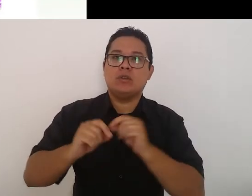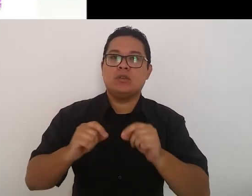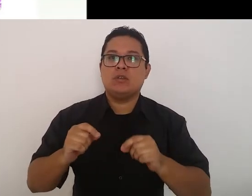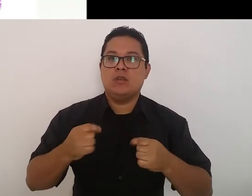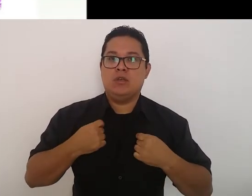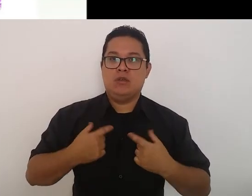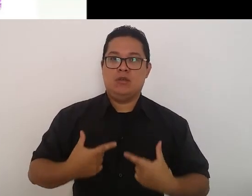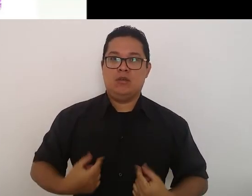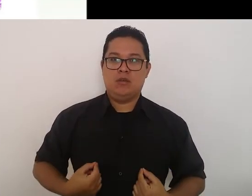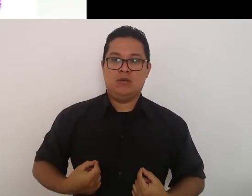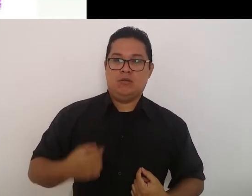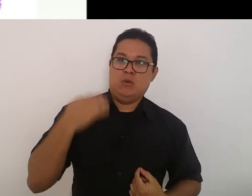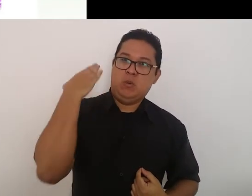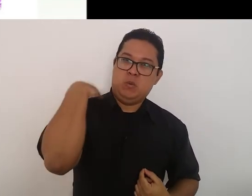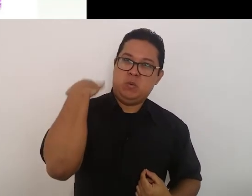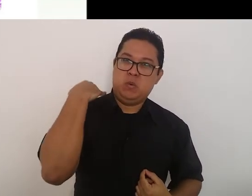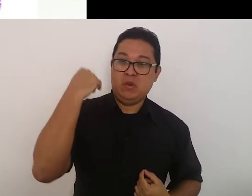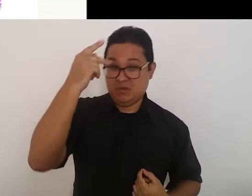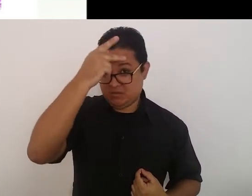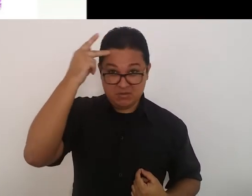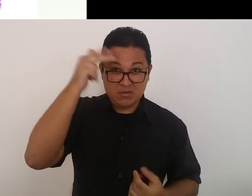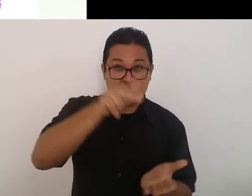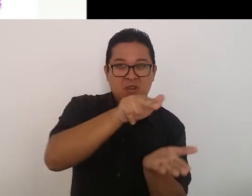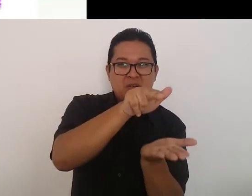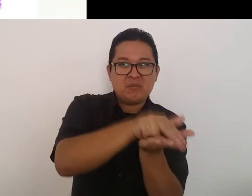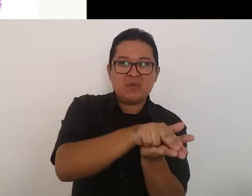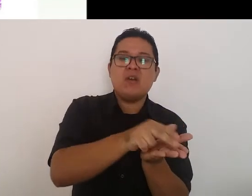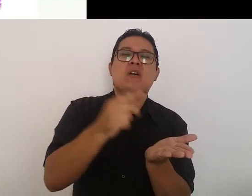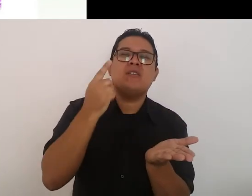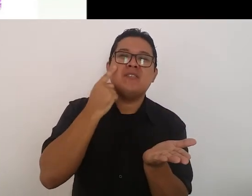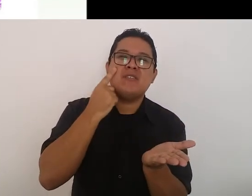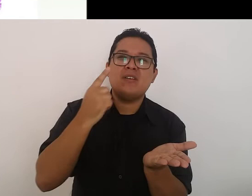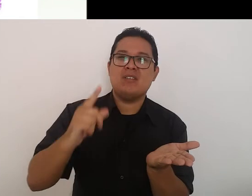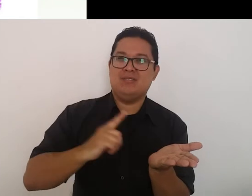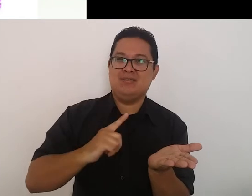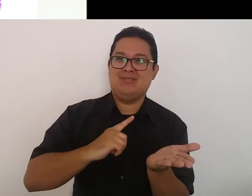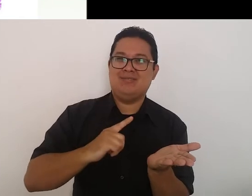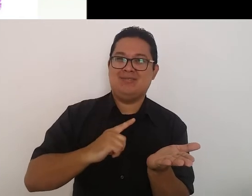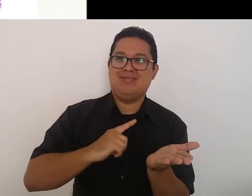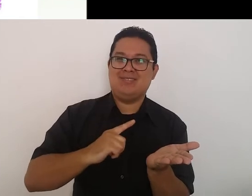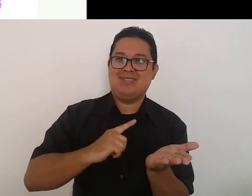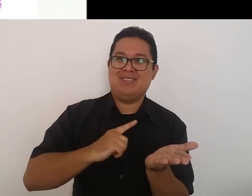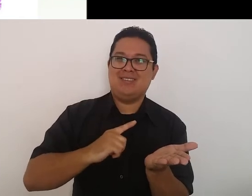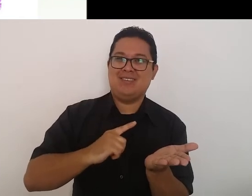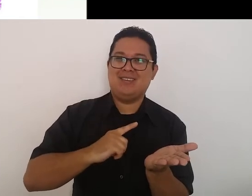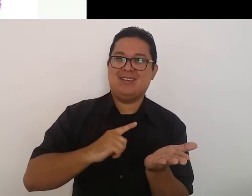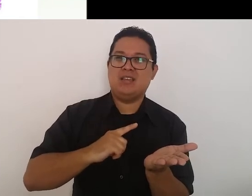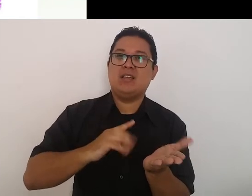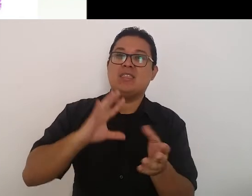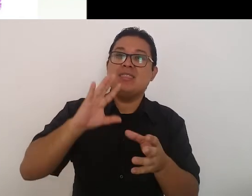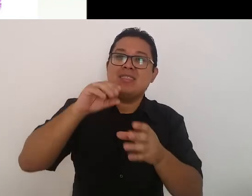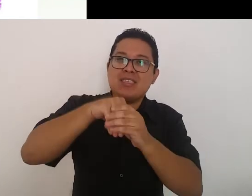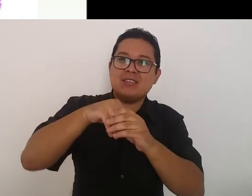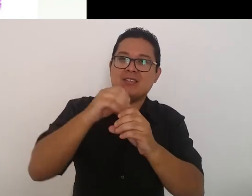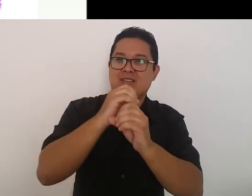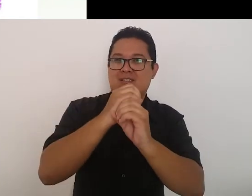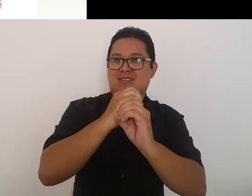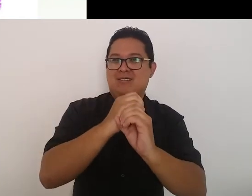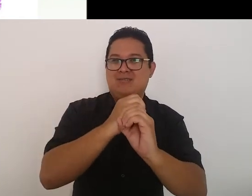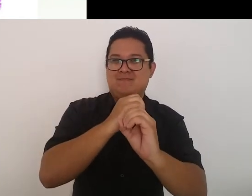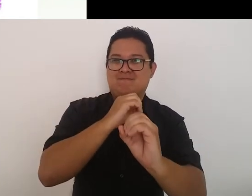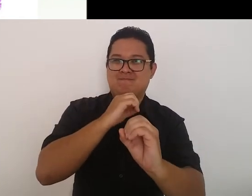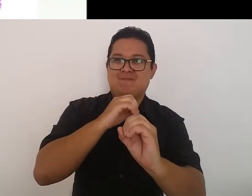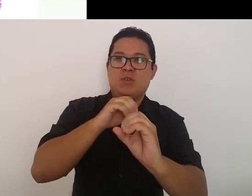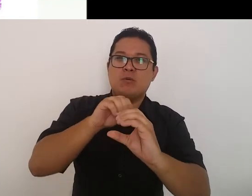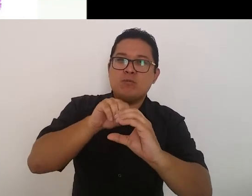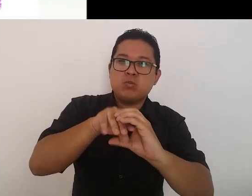do pulmão de pacientes. Olha aqui, ó. Tá vendo essa estrutura aqui apontada na seta? Aqui seria o alvéolo, né?